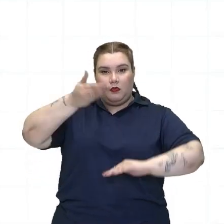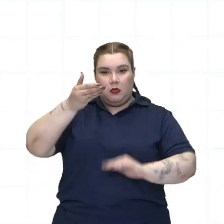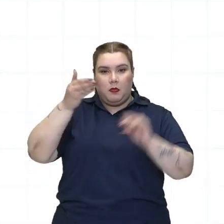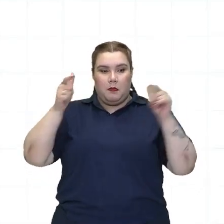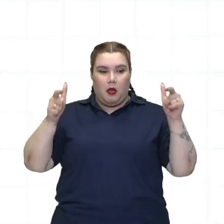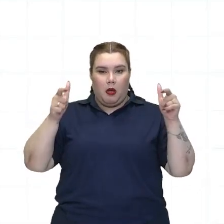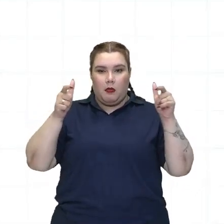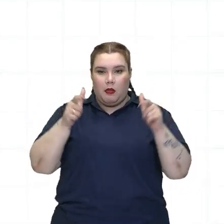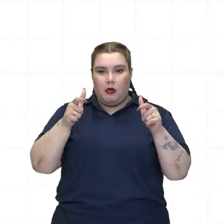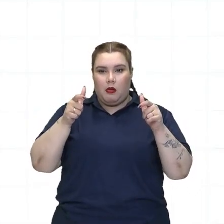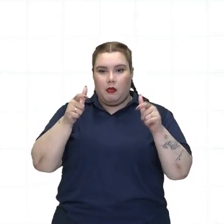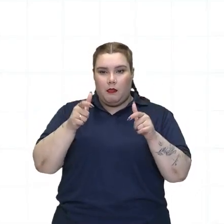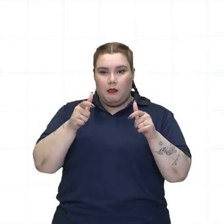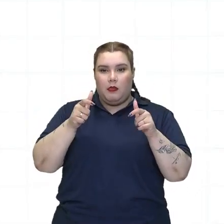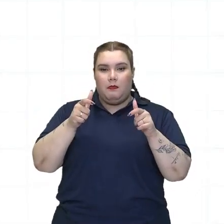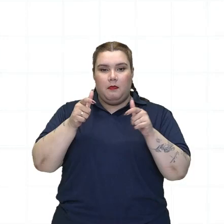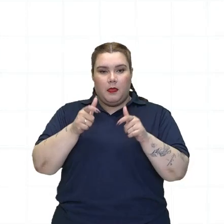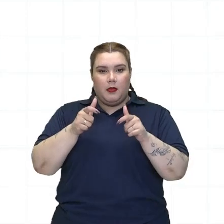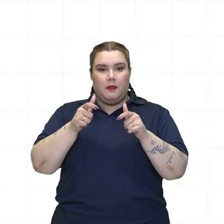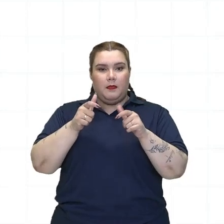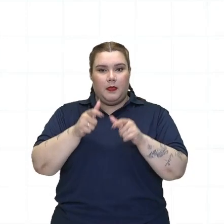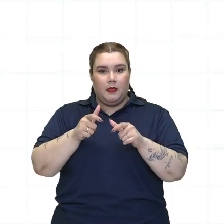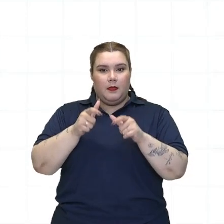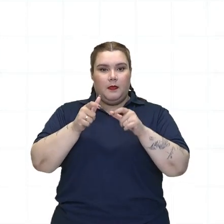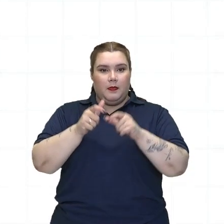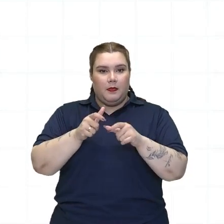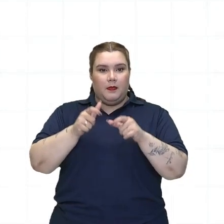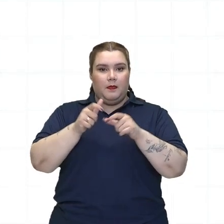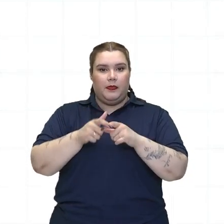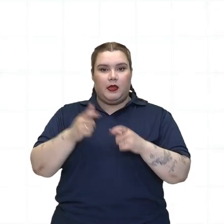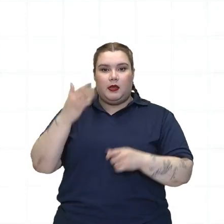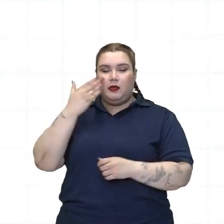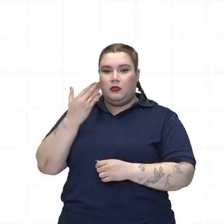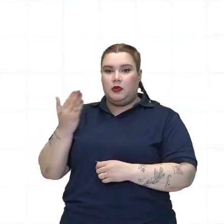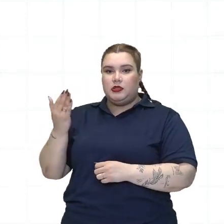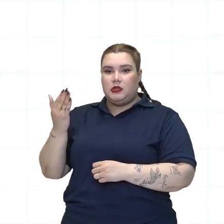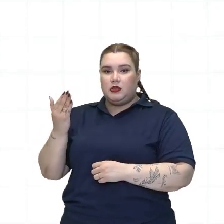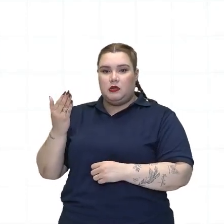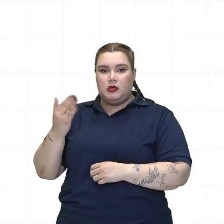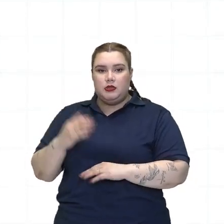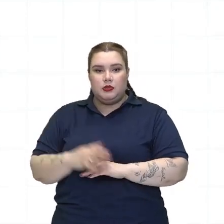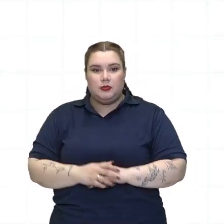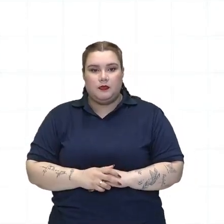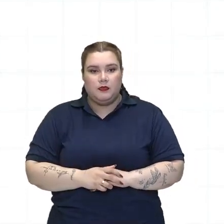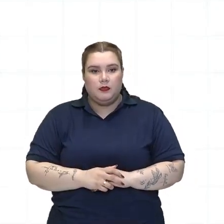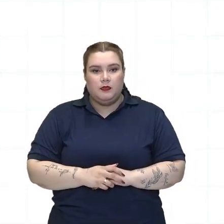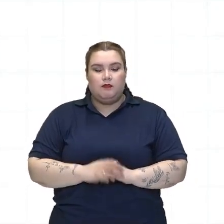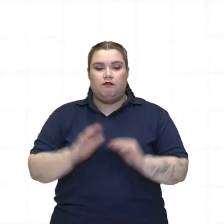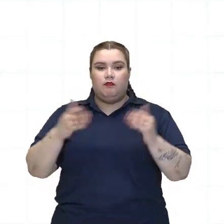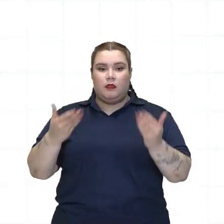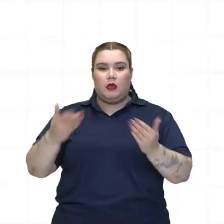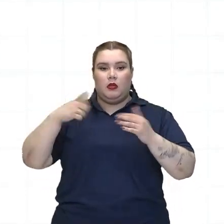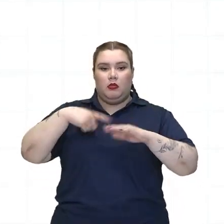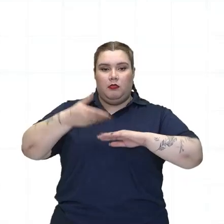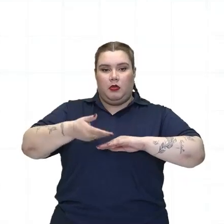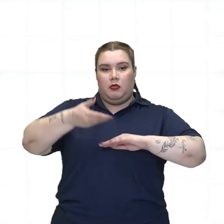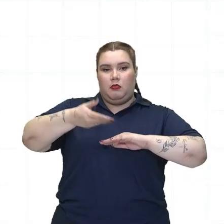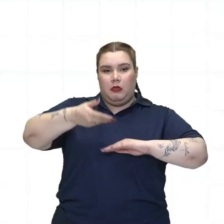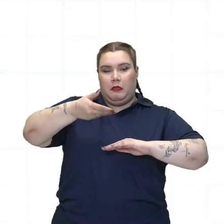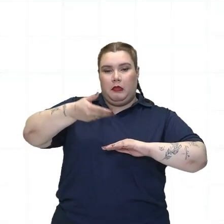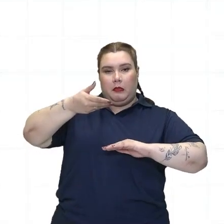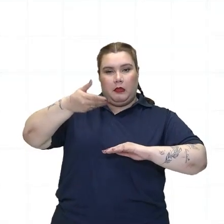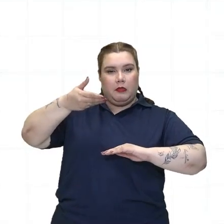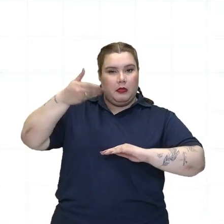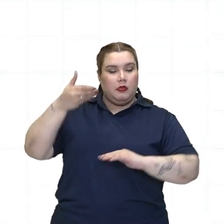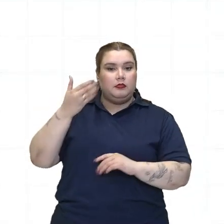ficam, né? Não é isso? Não é isso que está acontecendo? Então, se eu for me afastando, me afastando, me afastando,